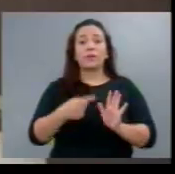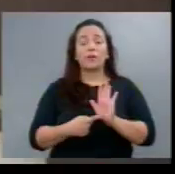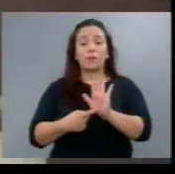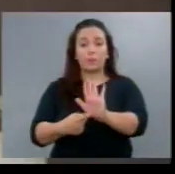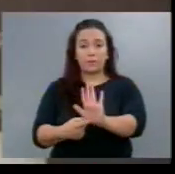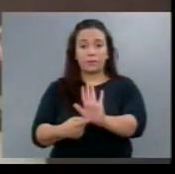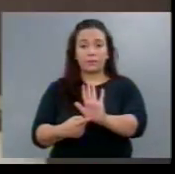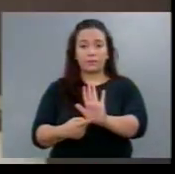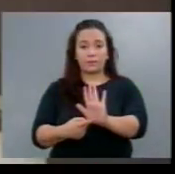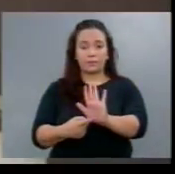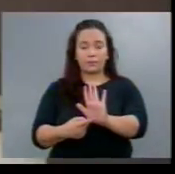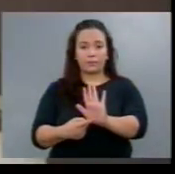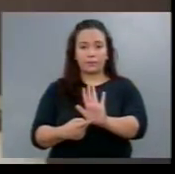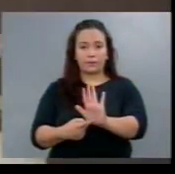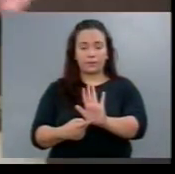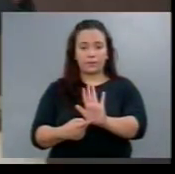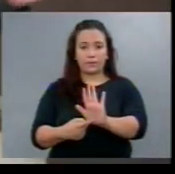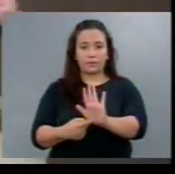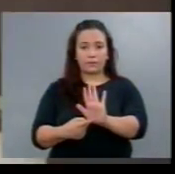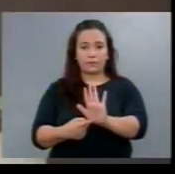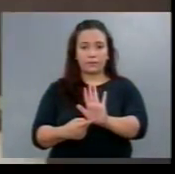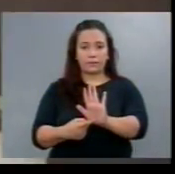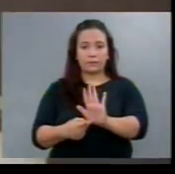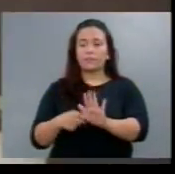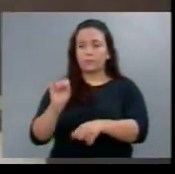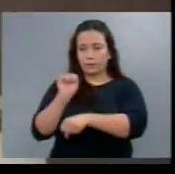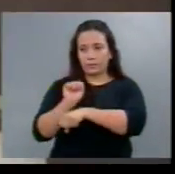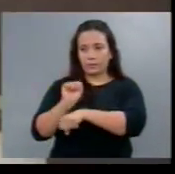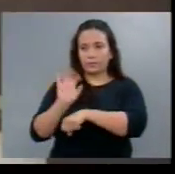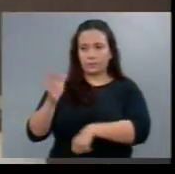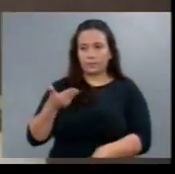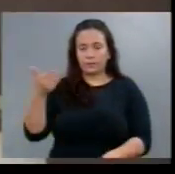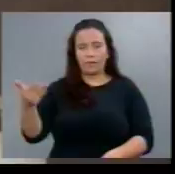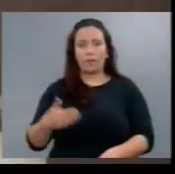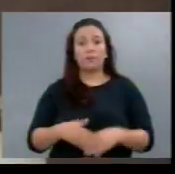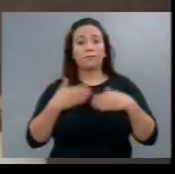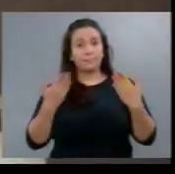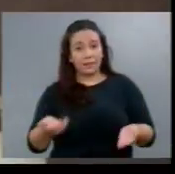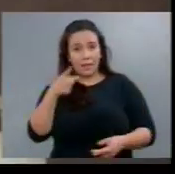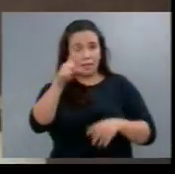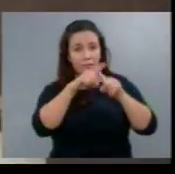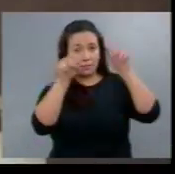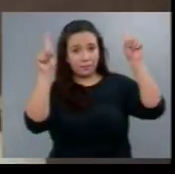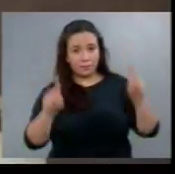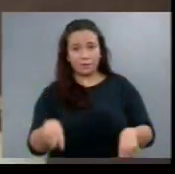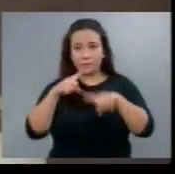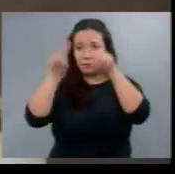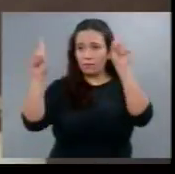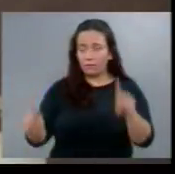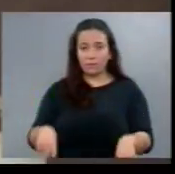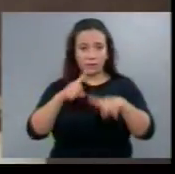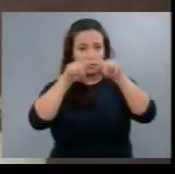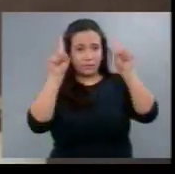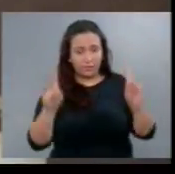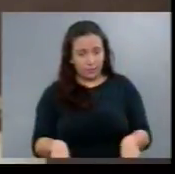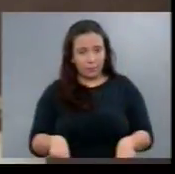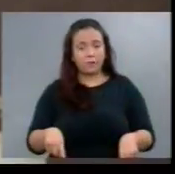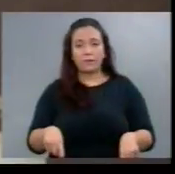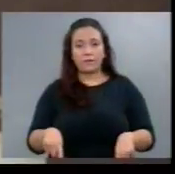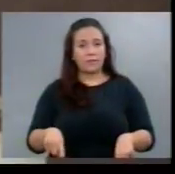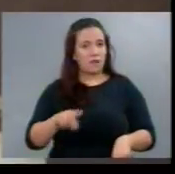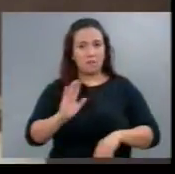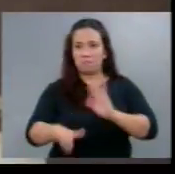desta agenda, sem dúvida, o resultado desta agenda não